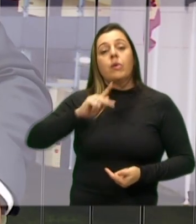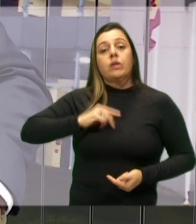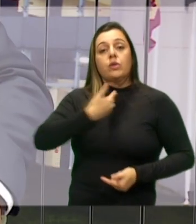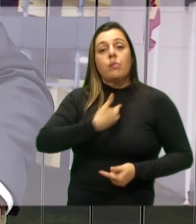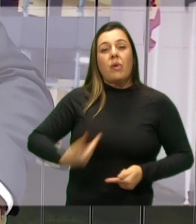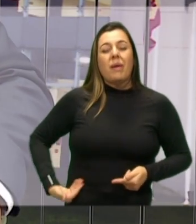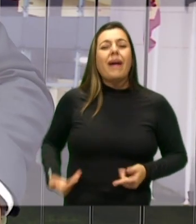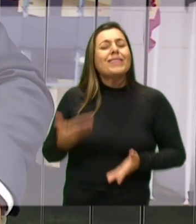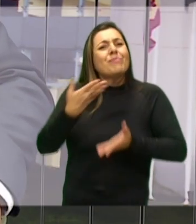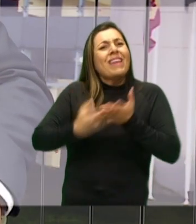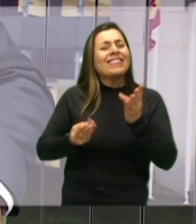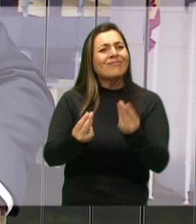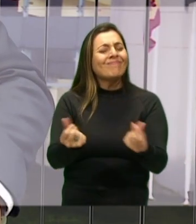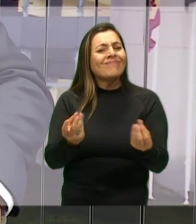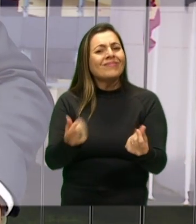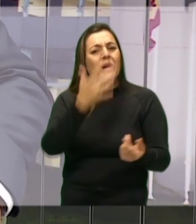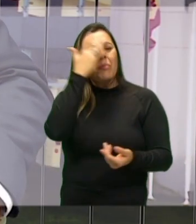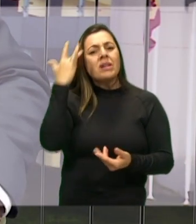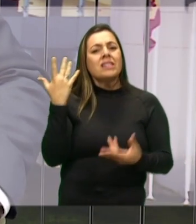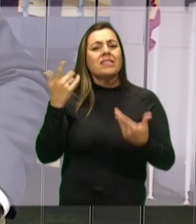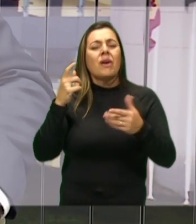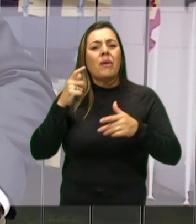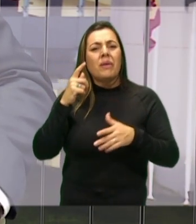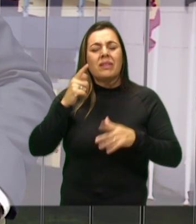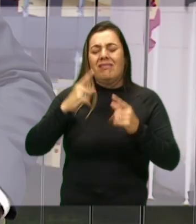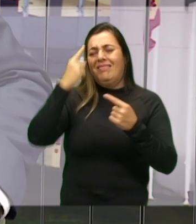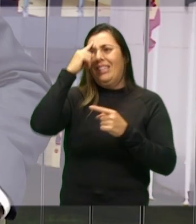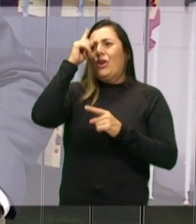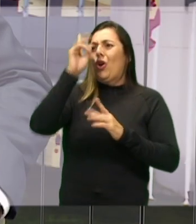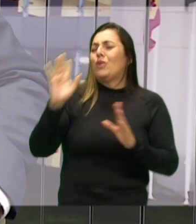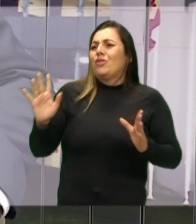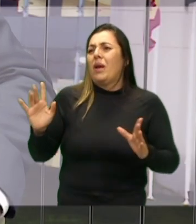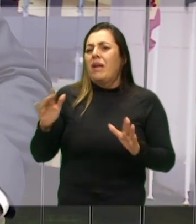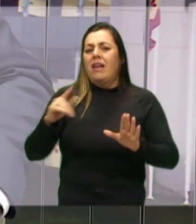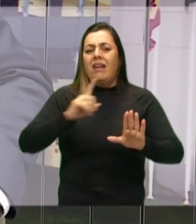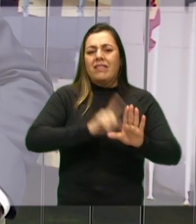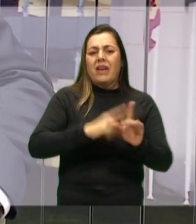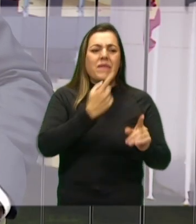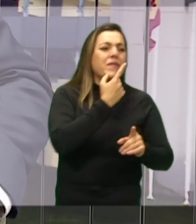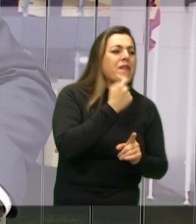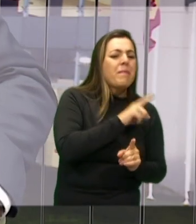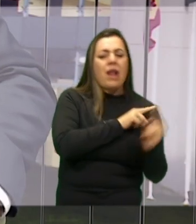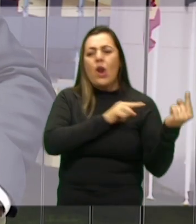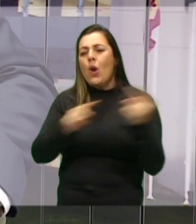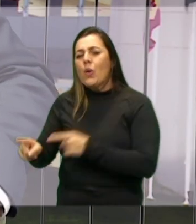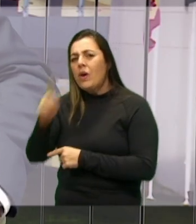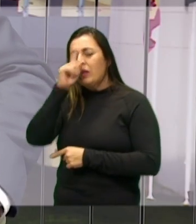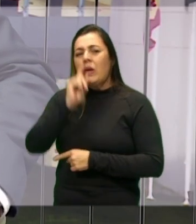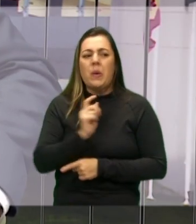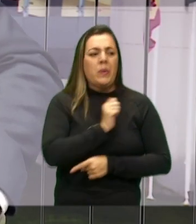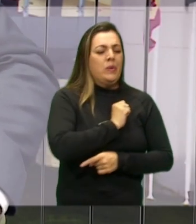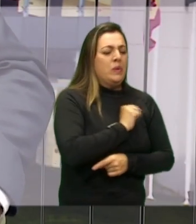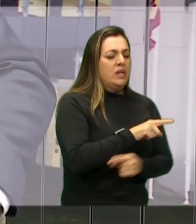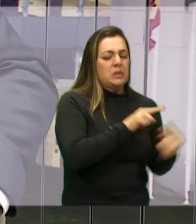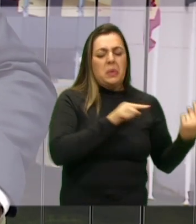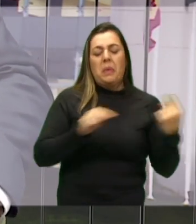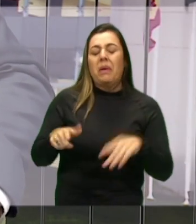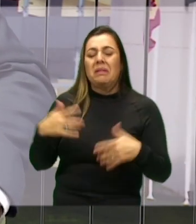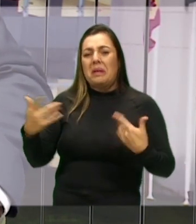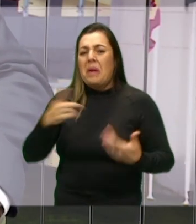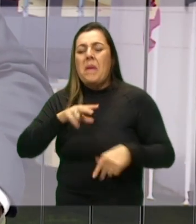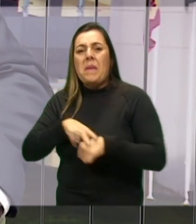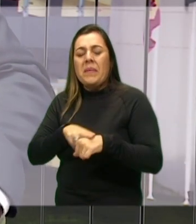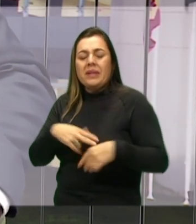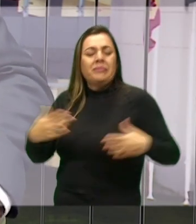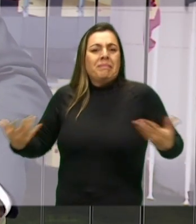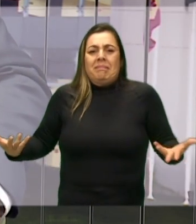Se perdeu um pouco isso, né? As pessoas estão numa briga ideológica do vermelho contra o amarelo, do azul contra, enfim, o